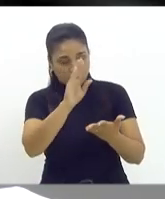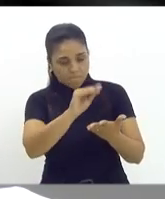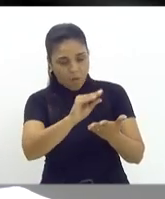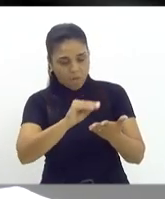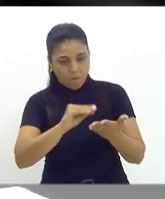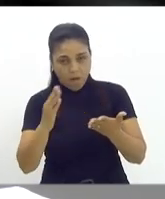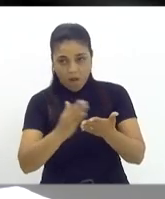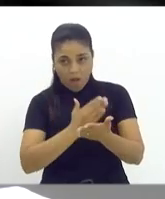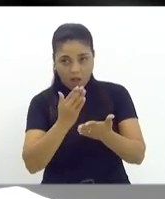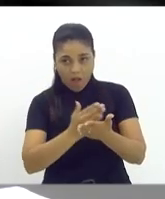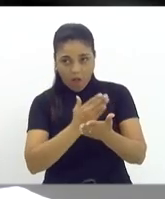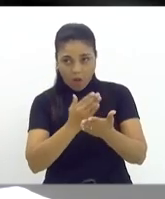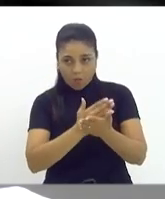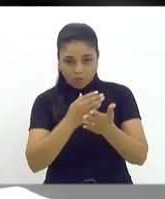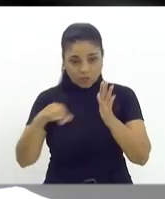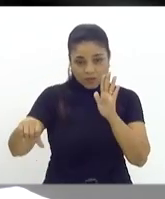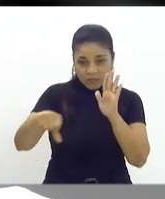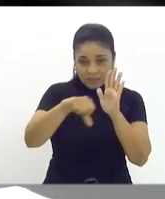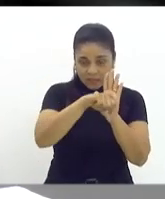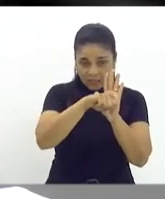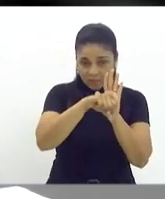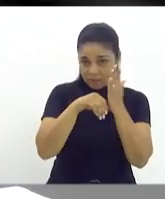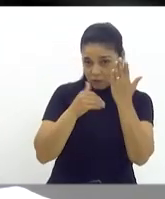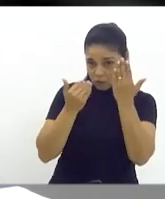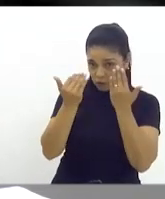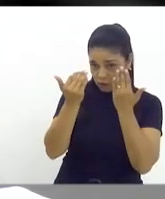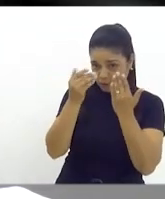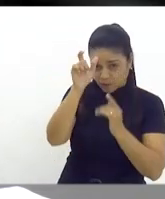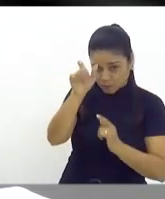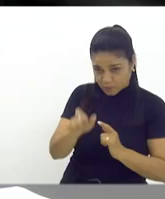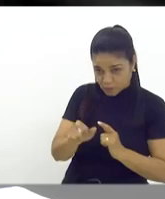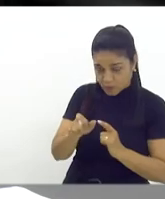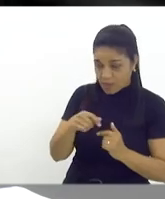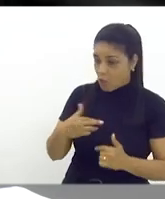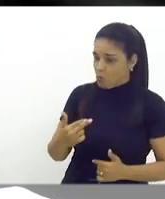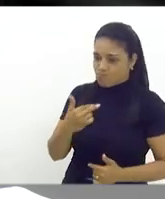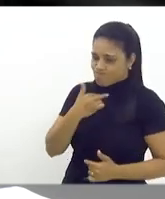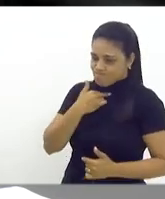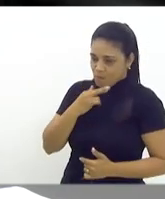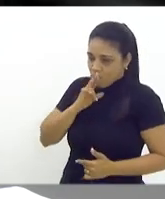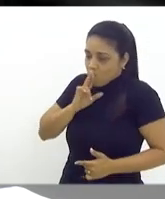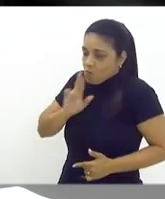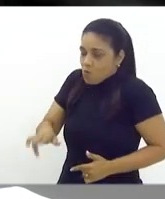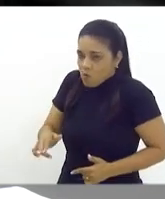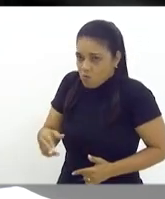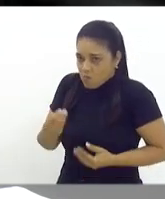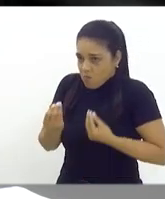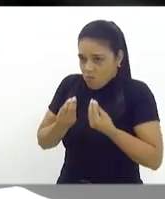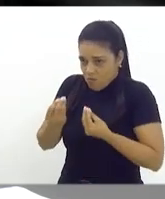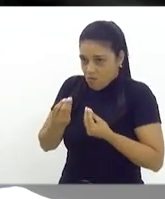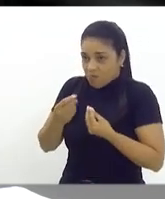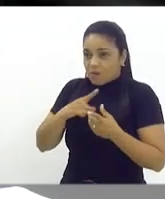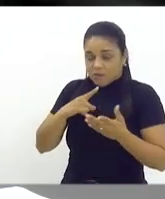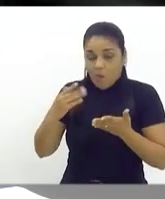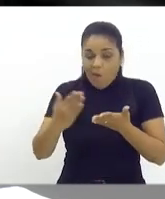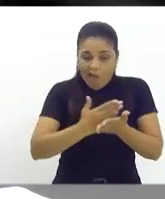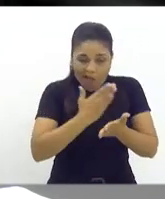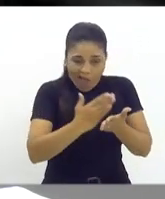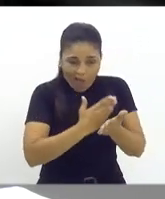álbum na verdade a gente eu não tenho uma resposta para dar a senhora porque porque eu tenho algo de